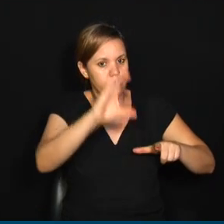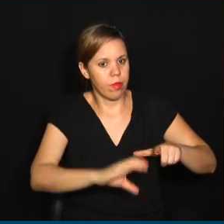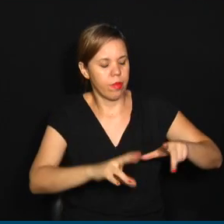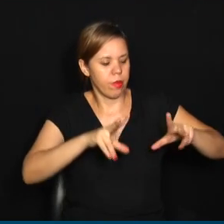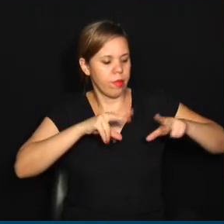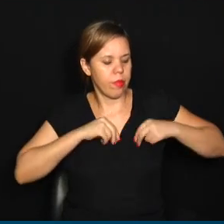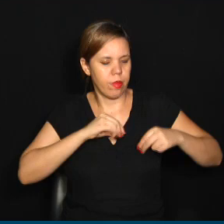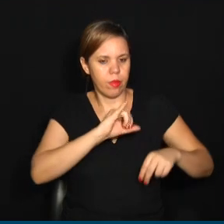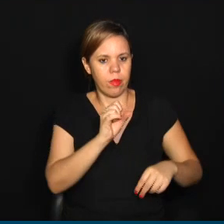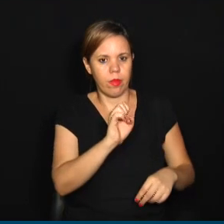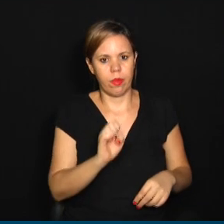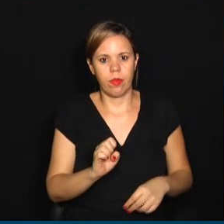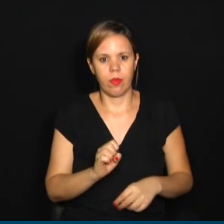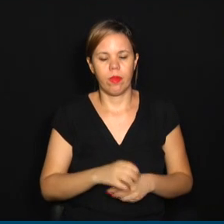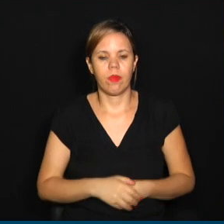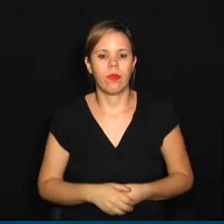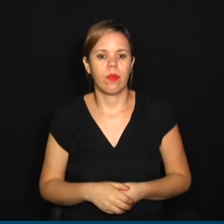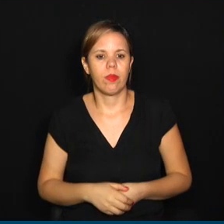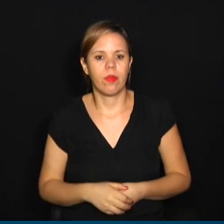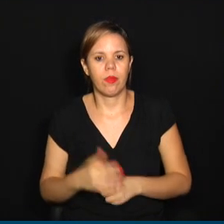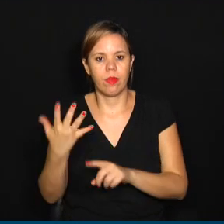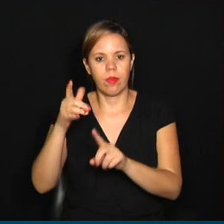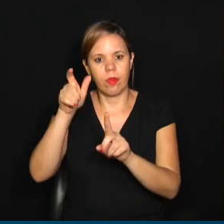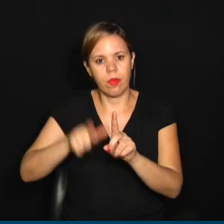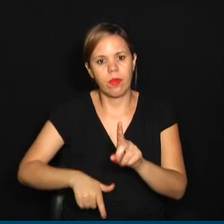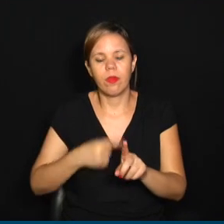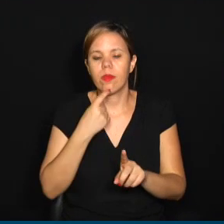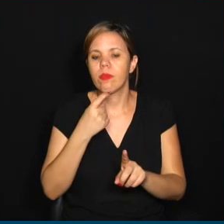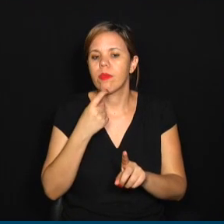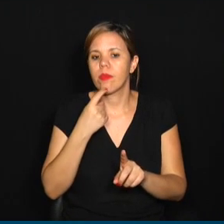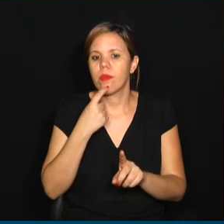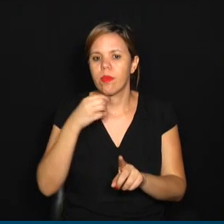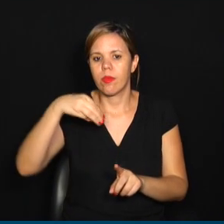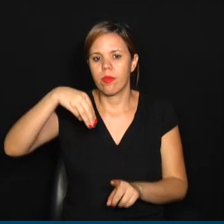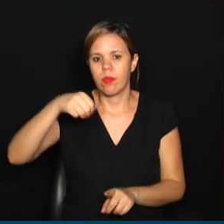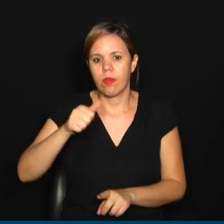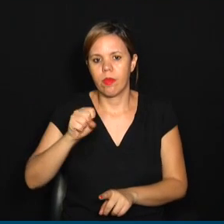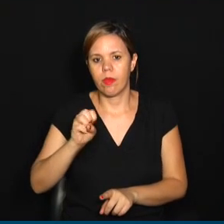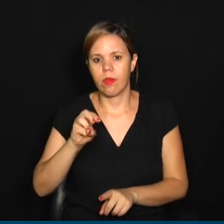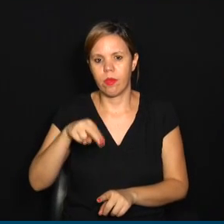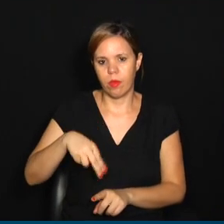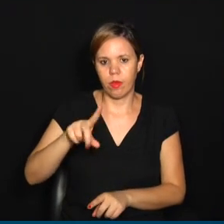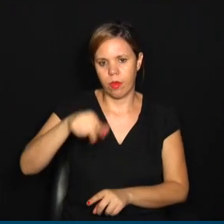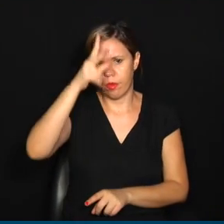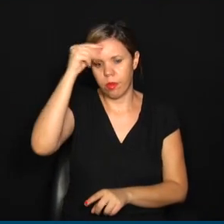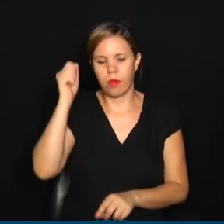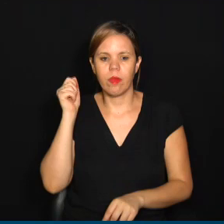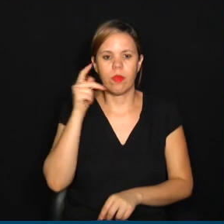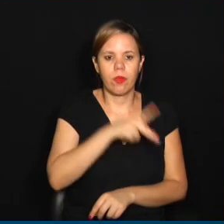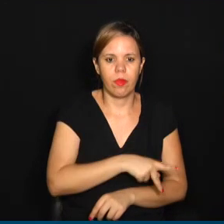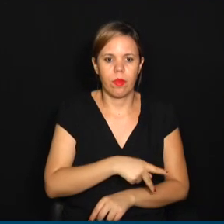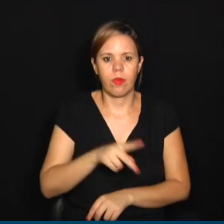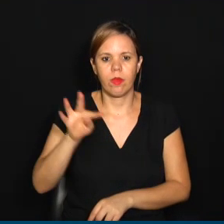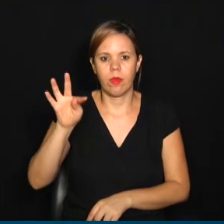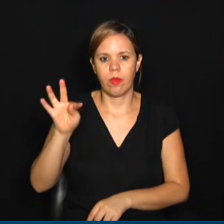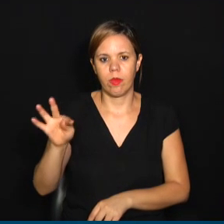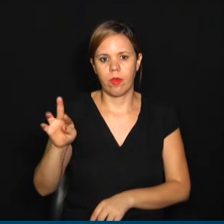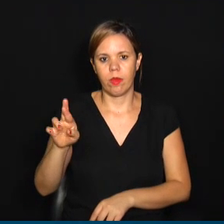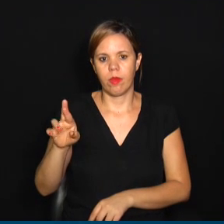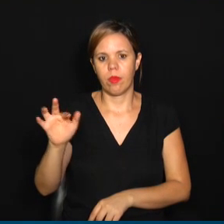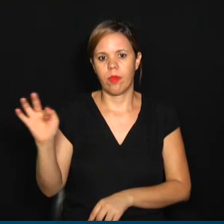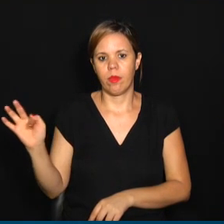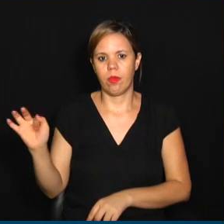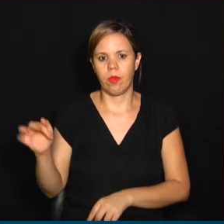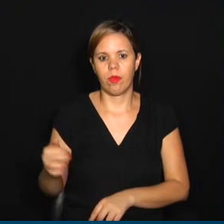emérito a José Maria Franco Bueno. Homenageado é campineiro e maçom, foi servidor público e aposentou-se pelo TRF da